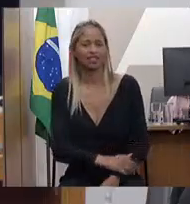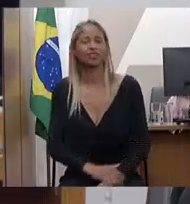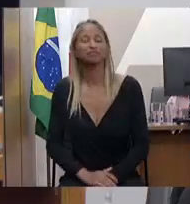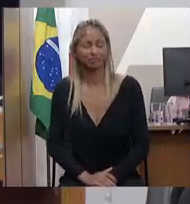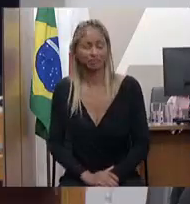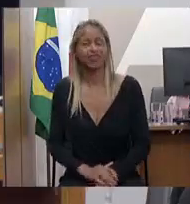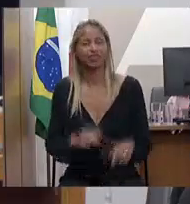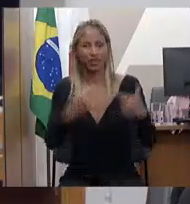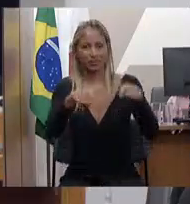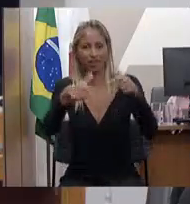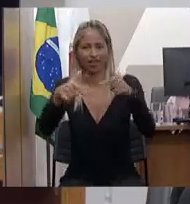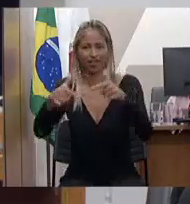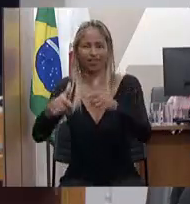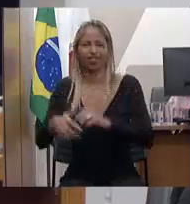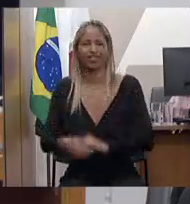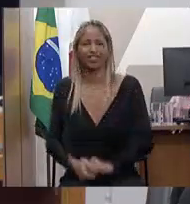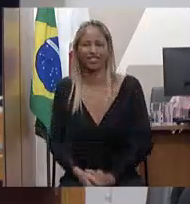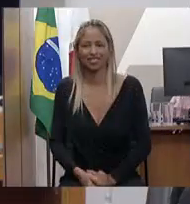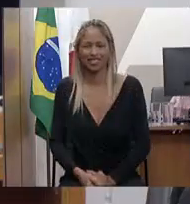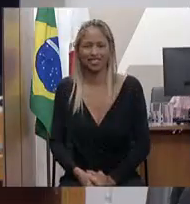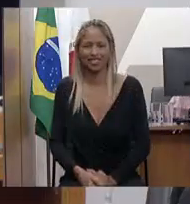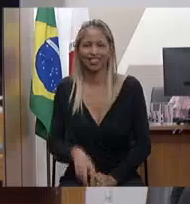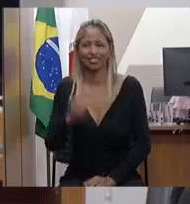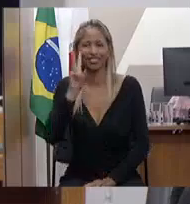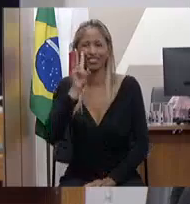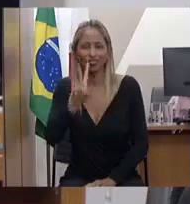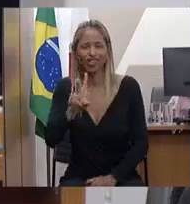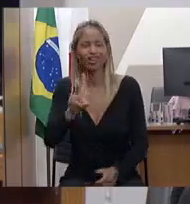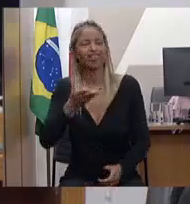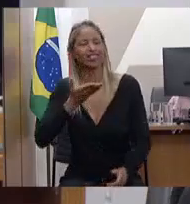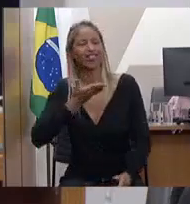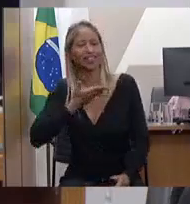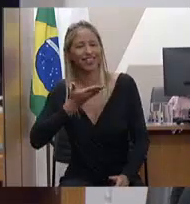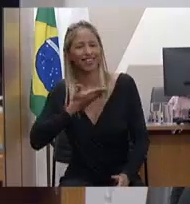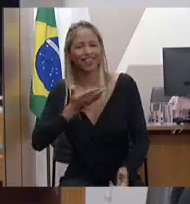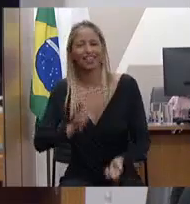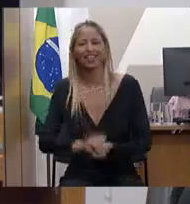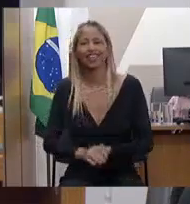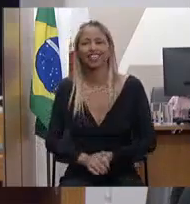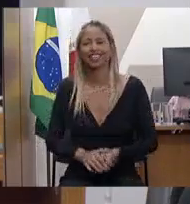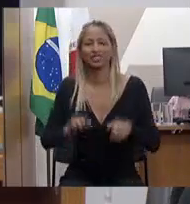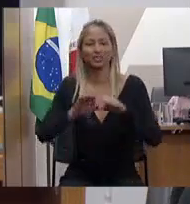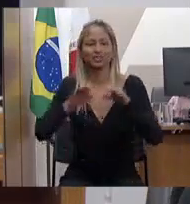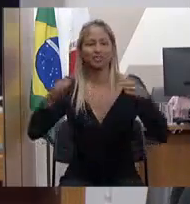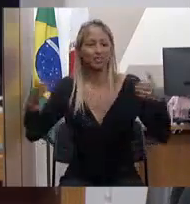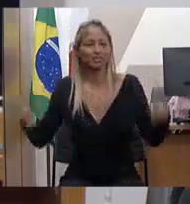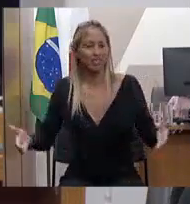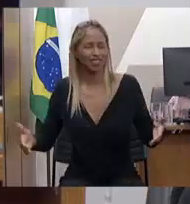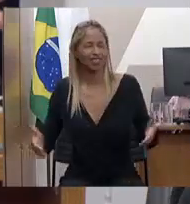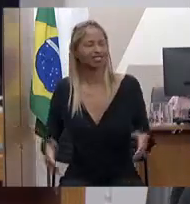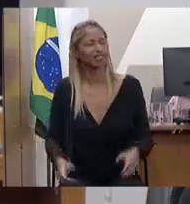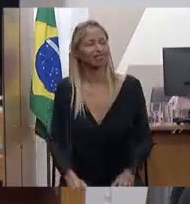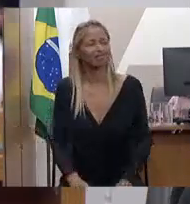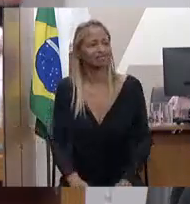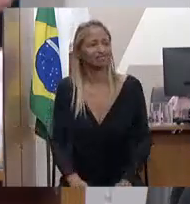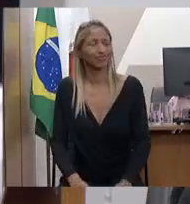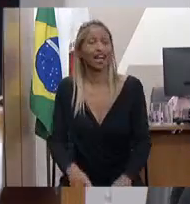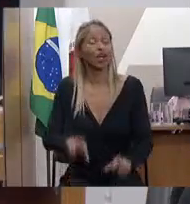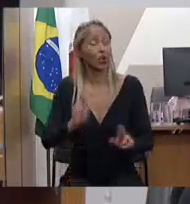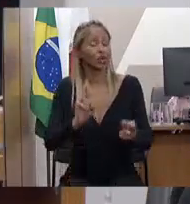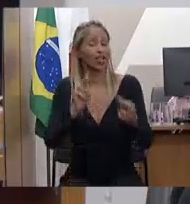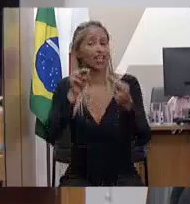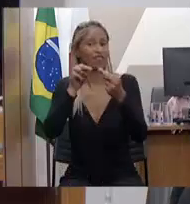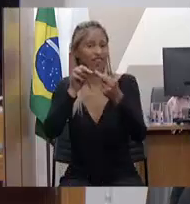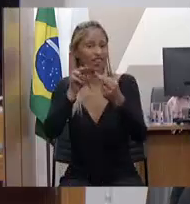saúde do trabalhador e eu tô vendo aqui vários colegas mais uma vez a Marta que a nossa referência